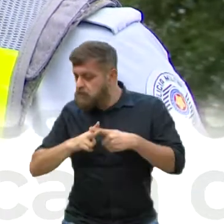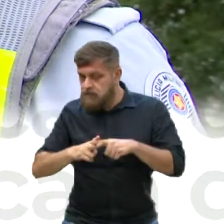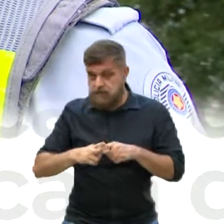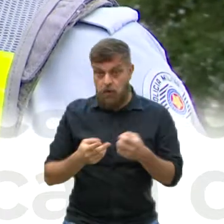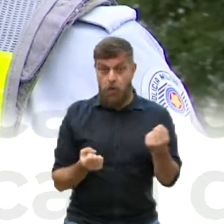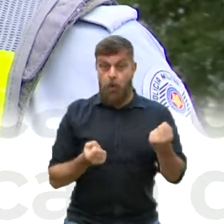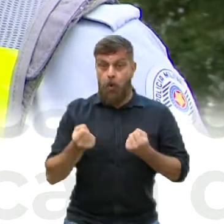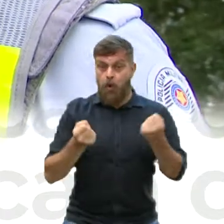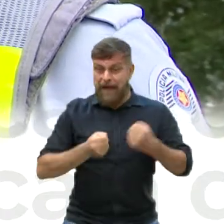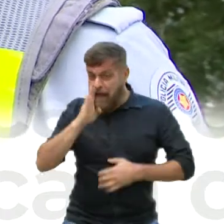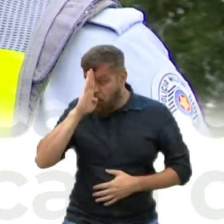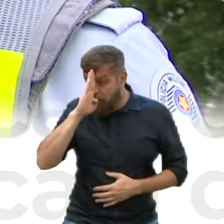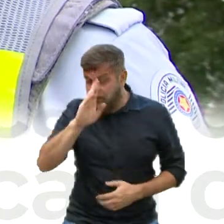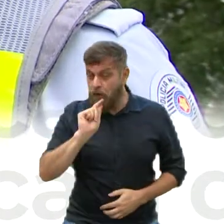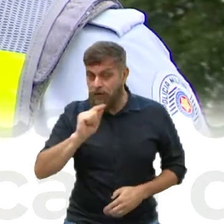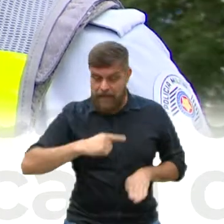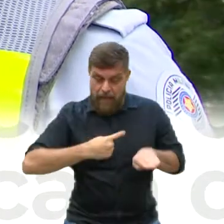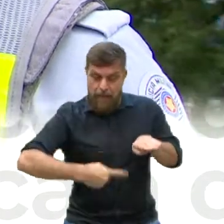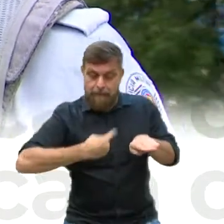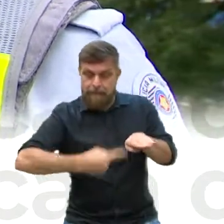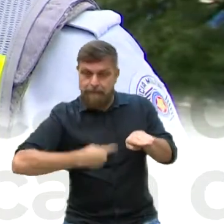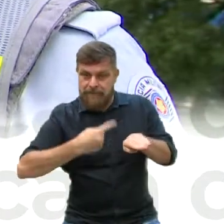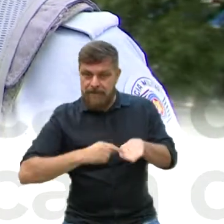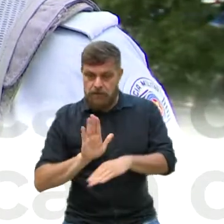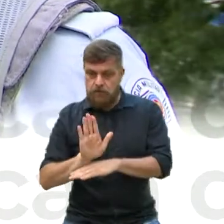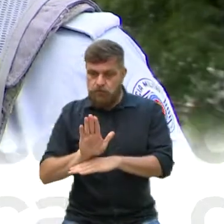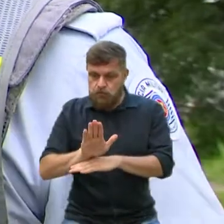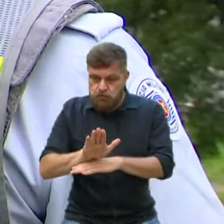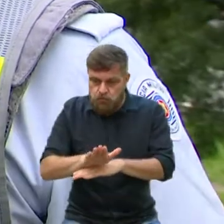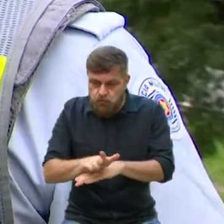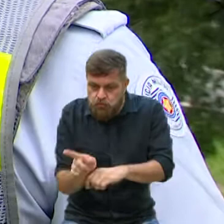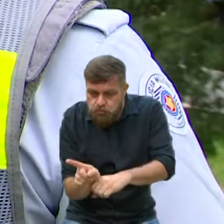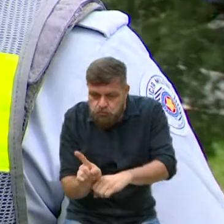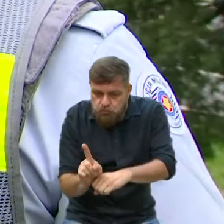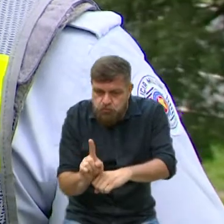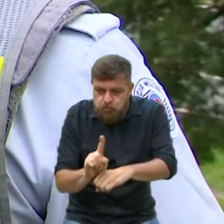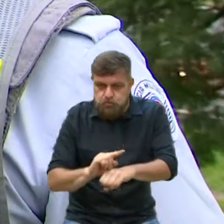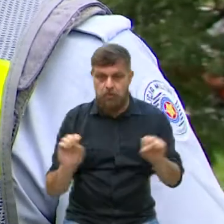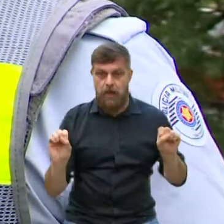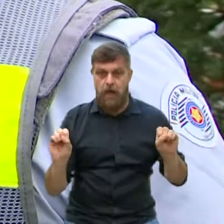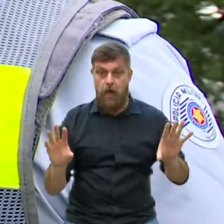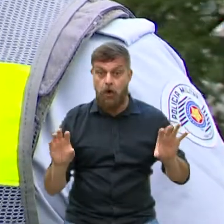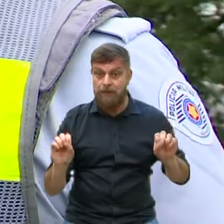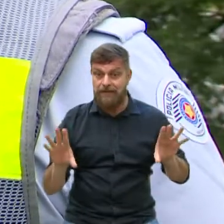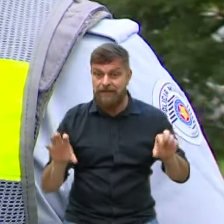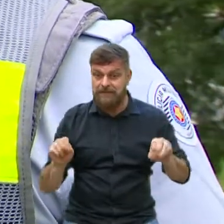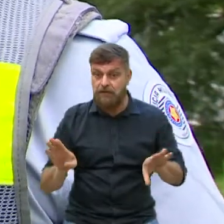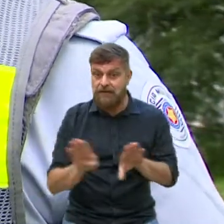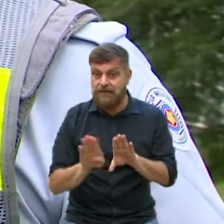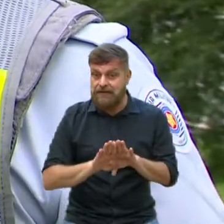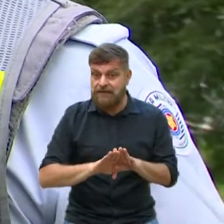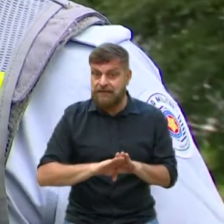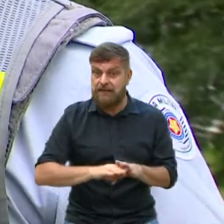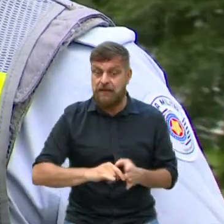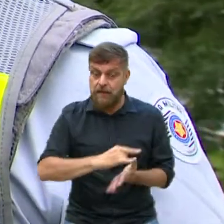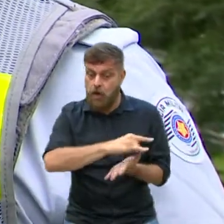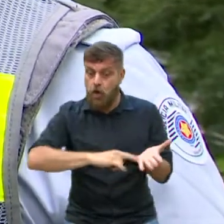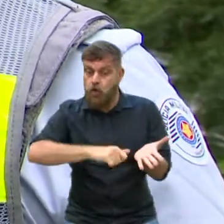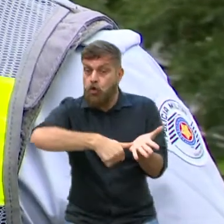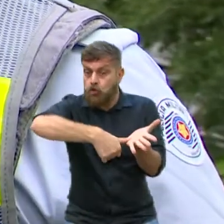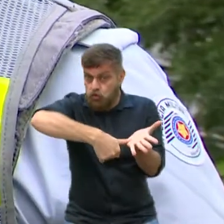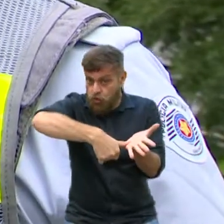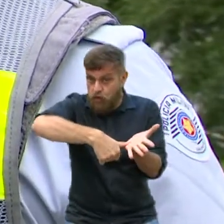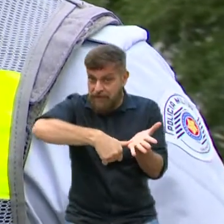revisão no veículo, principalmente pneu, sistema de freio, iluminação. Questão também de documentação